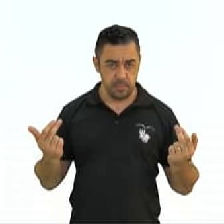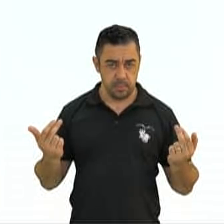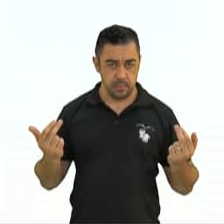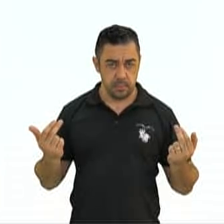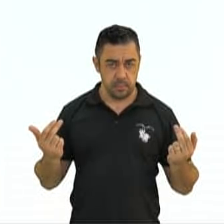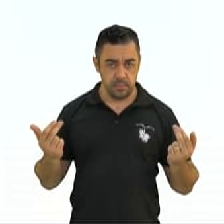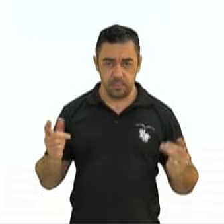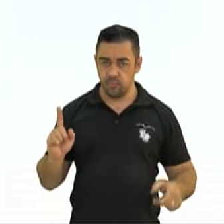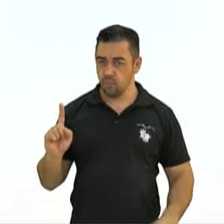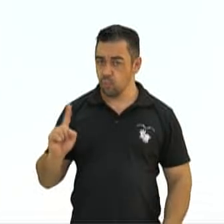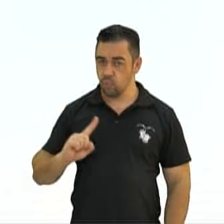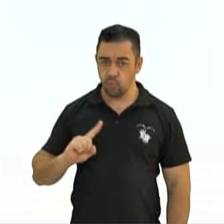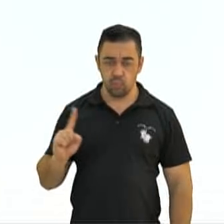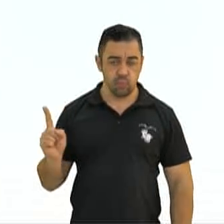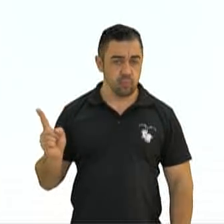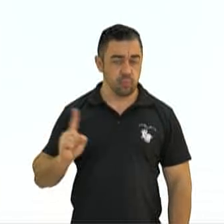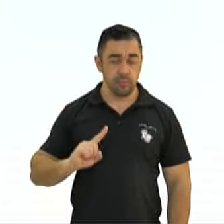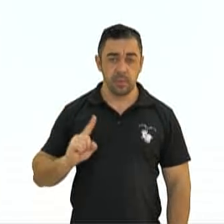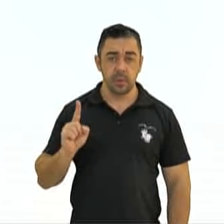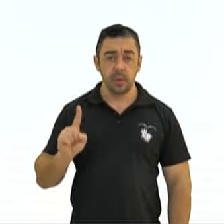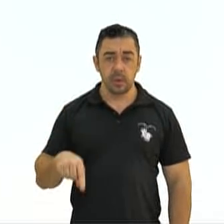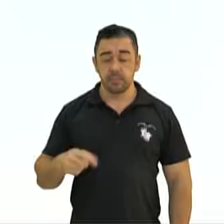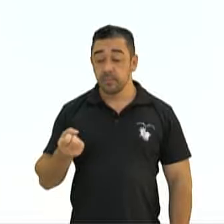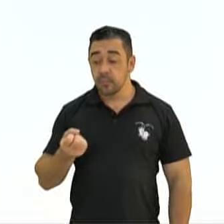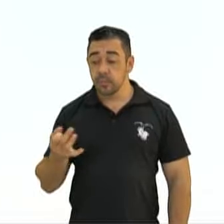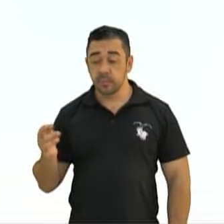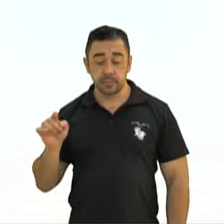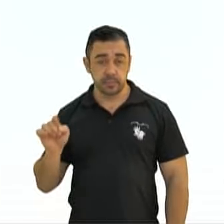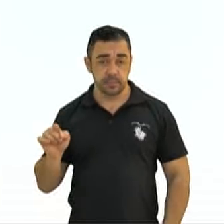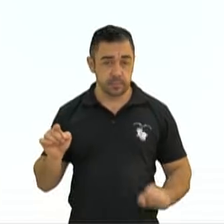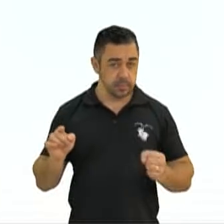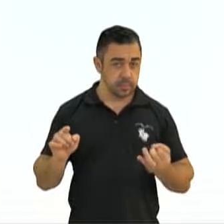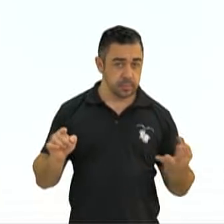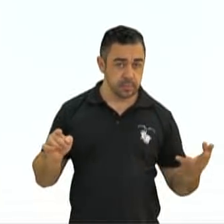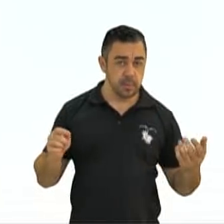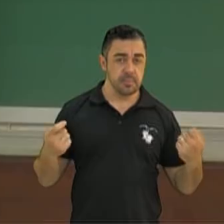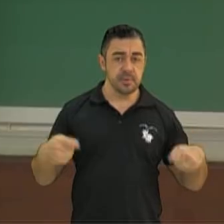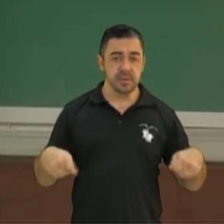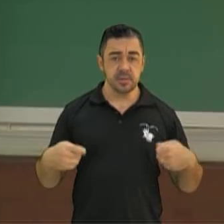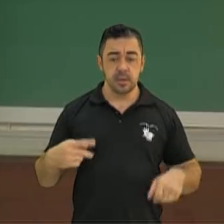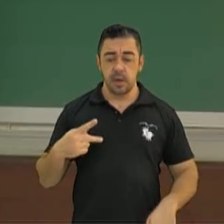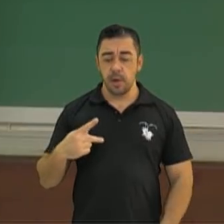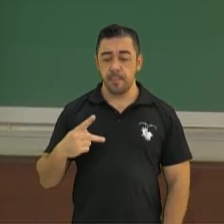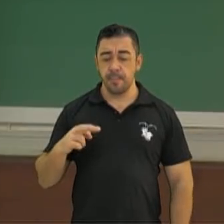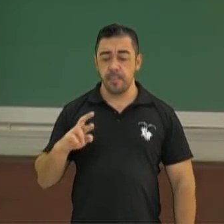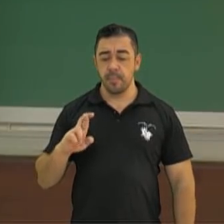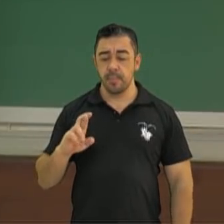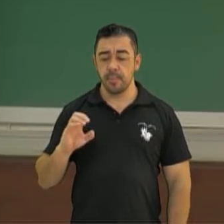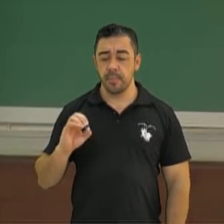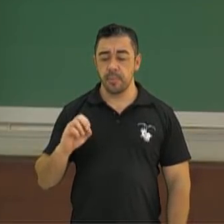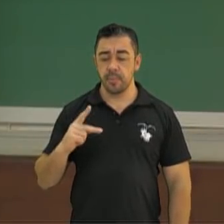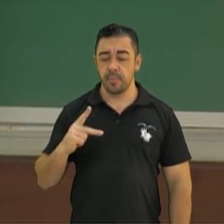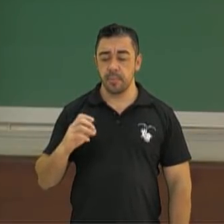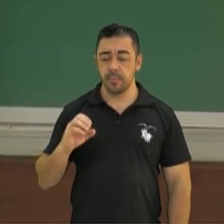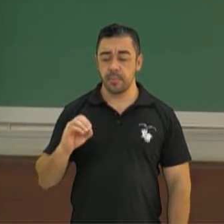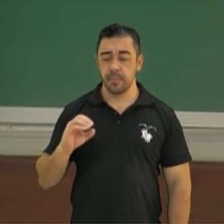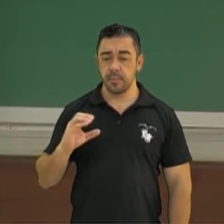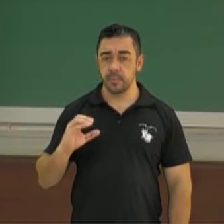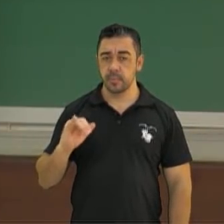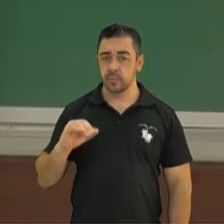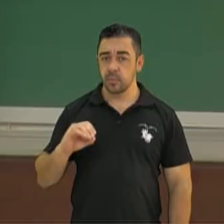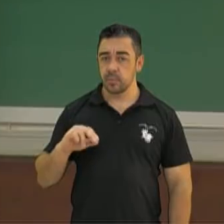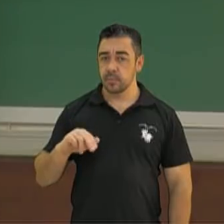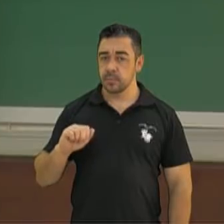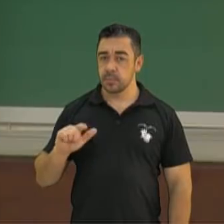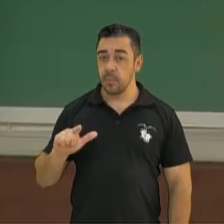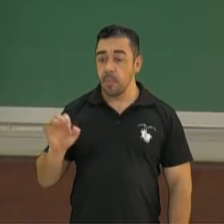no campo? Não. Essa quantidade, ela tem que ser proporcional. à quantidade de habitantes que existem que moram